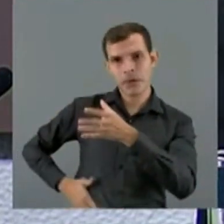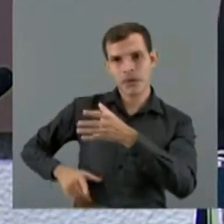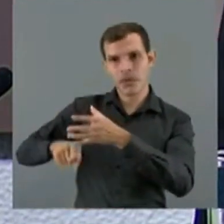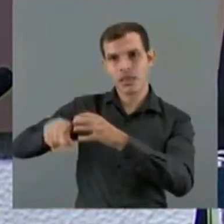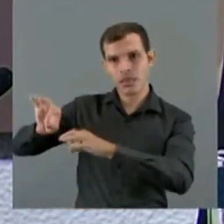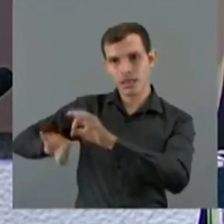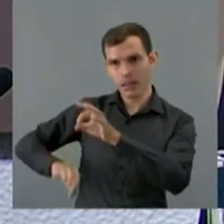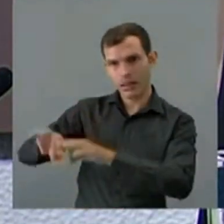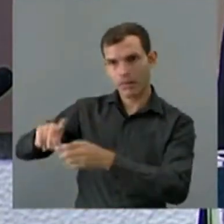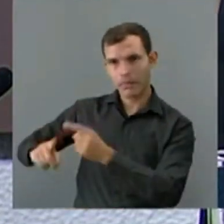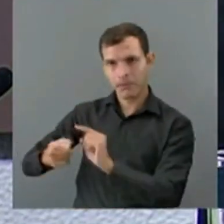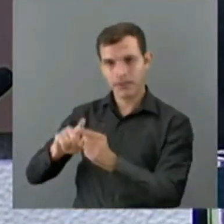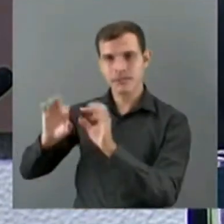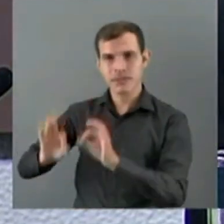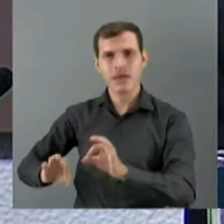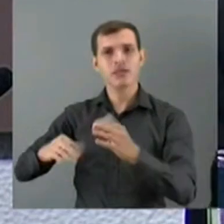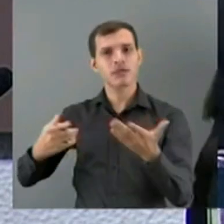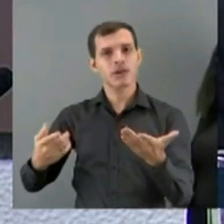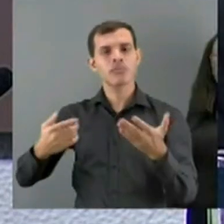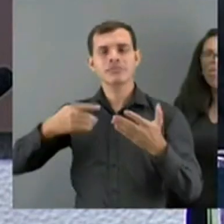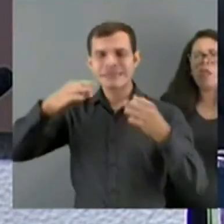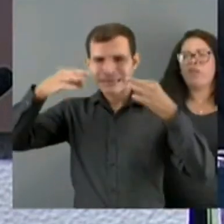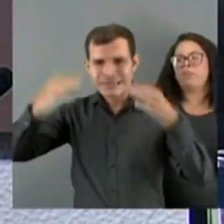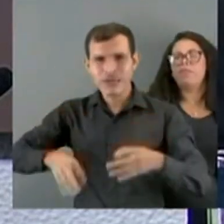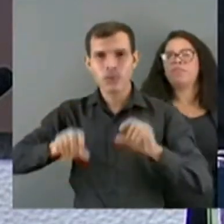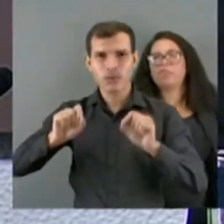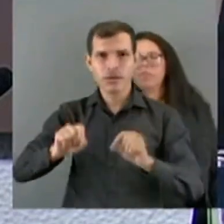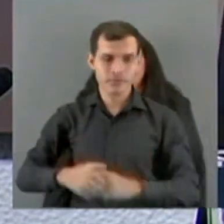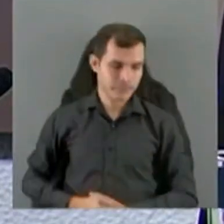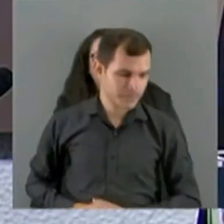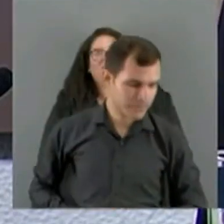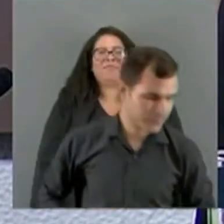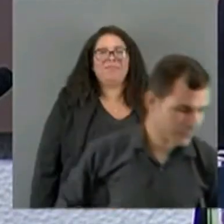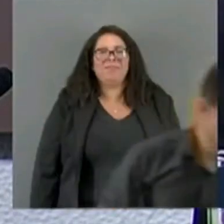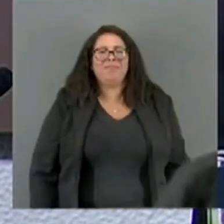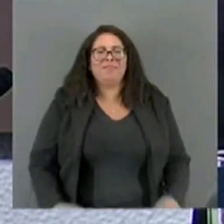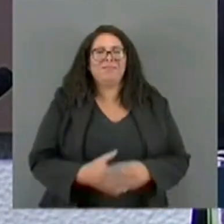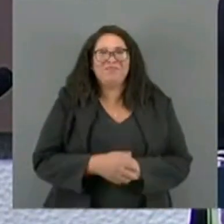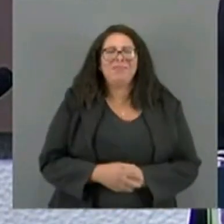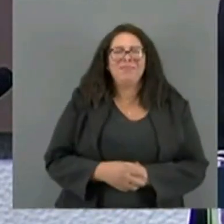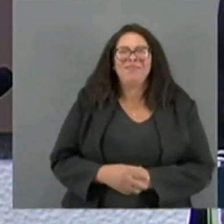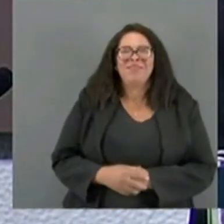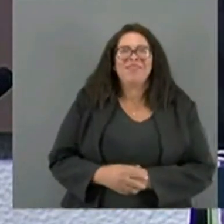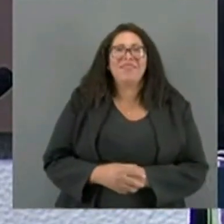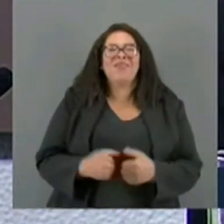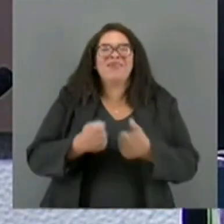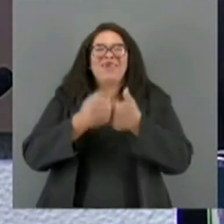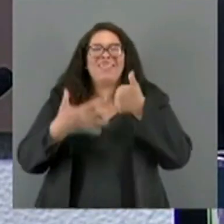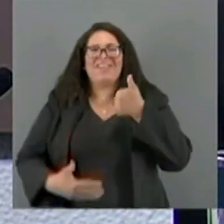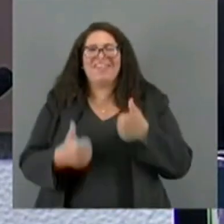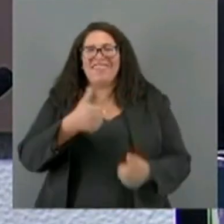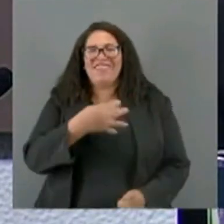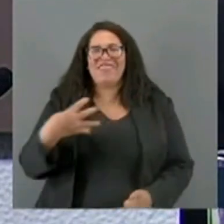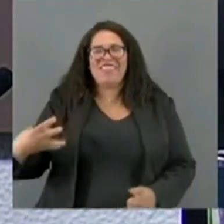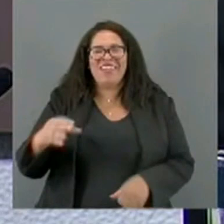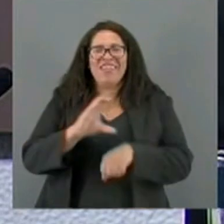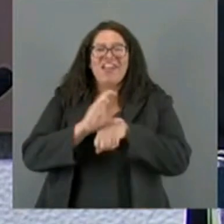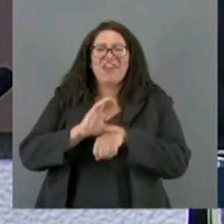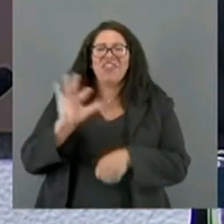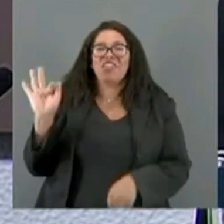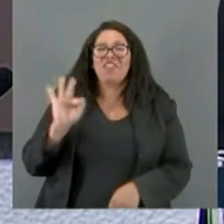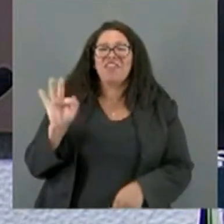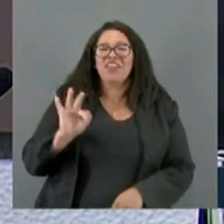sem dúvida, é uma matéria constitucional. O artigo 144 da Constituição